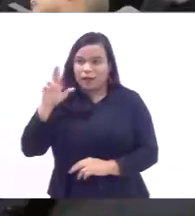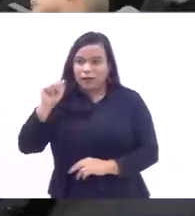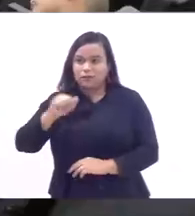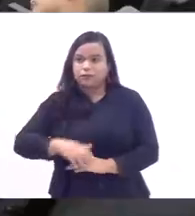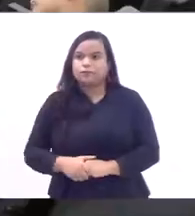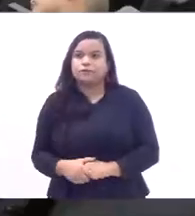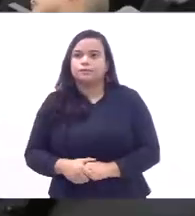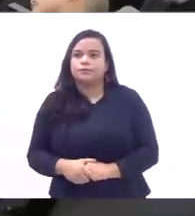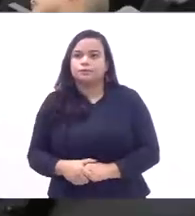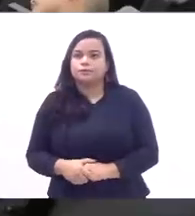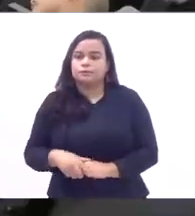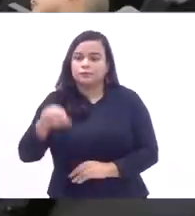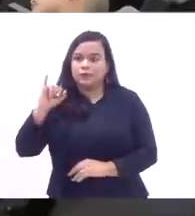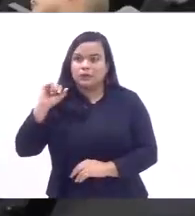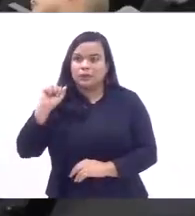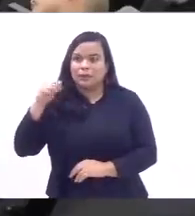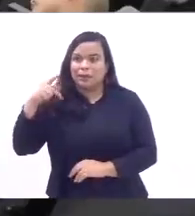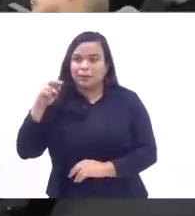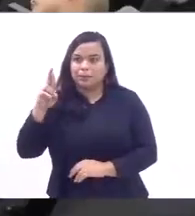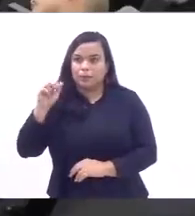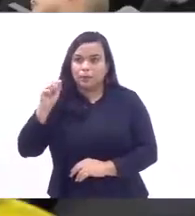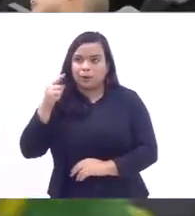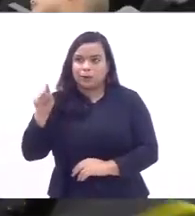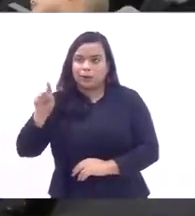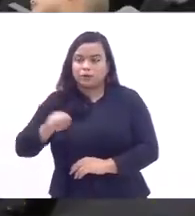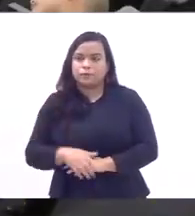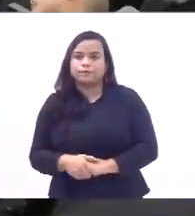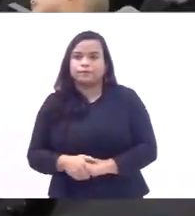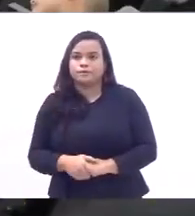Souza, Iaporã Araújo.